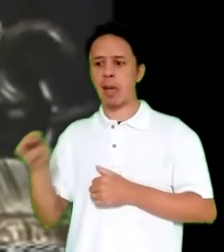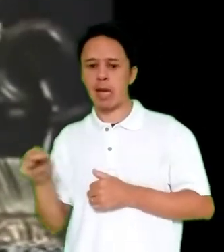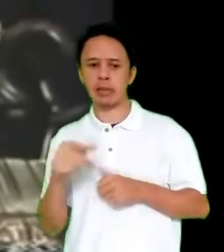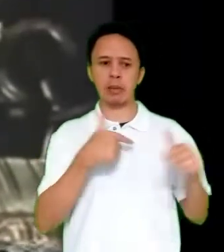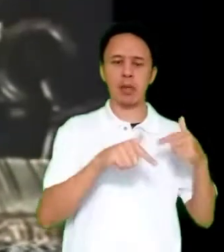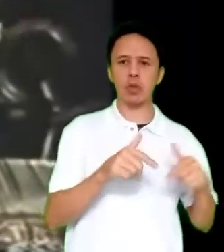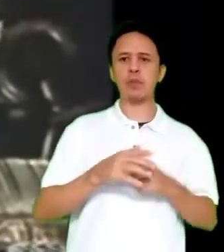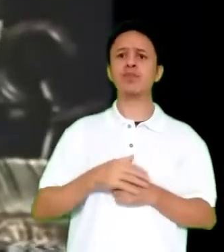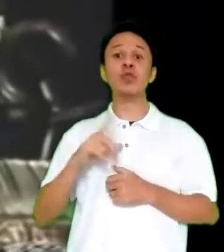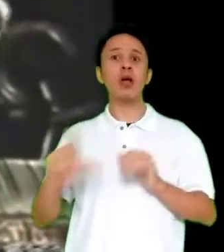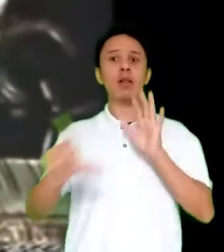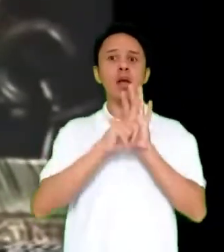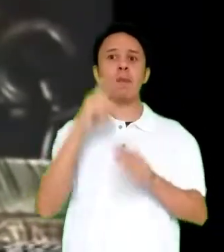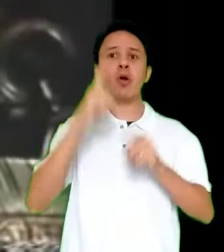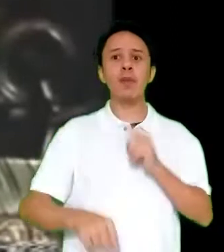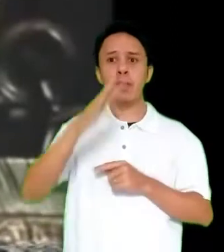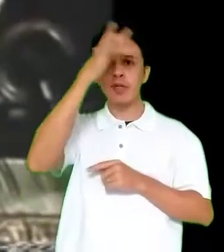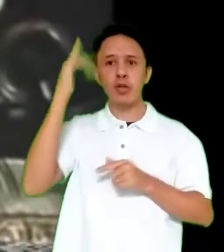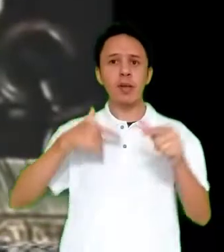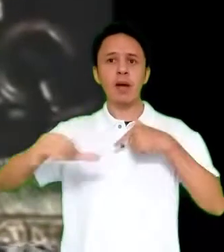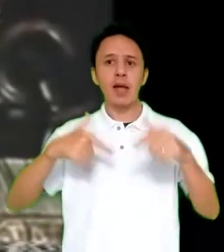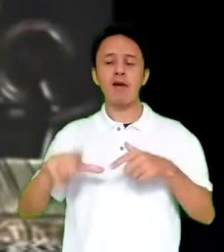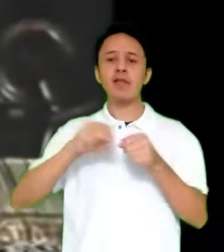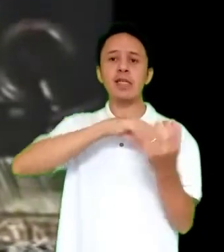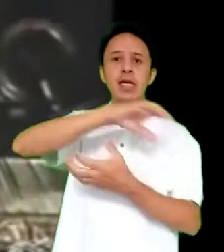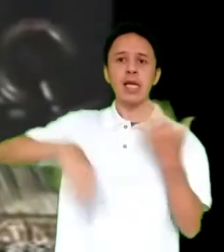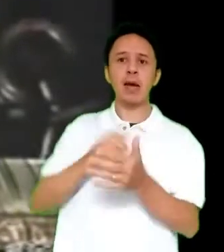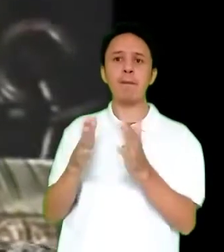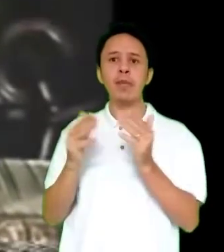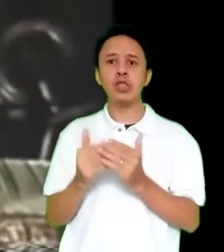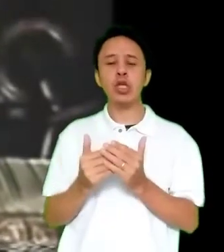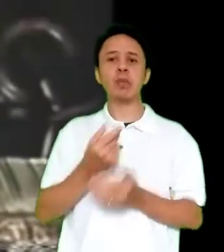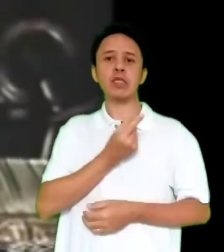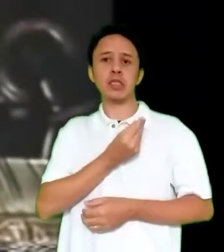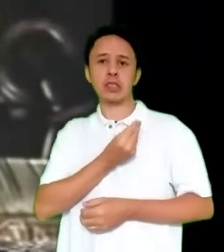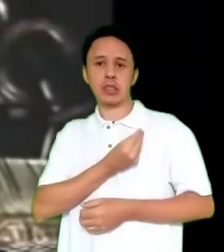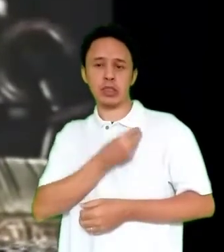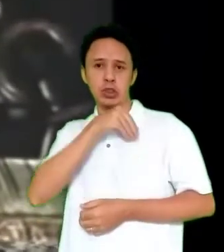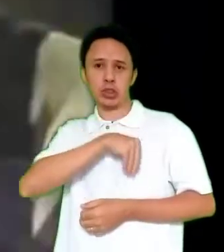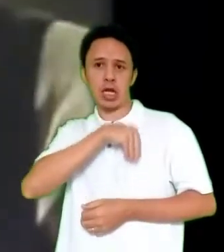do governo proibindo aos trabalhadores de fazerem greve para reivindicar aumento salarial.